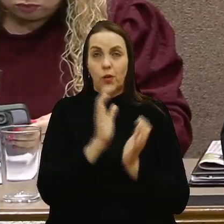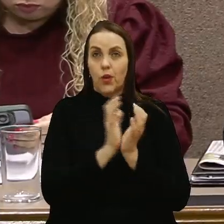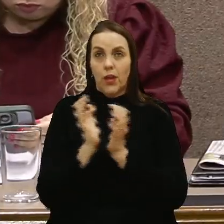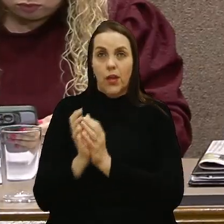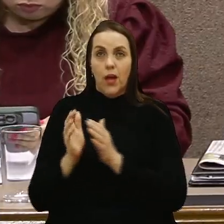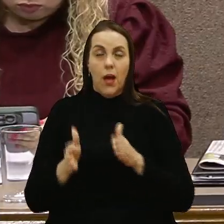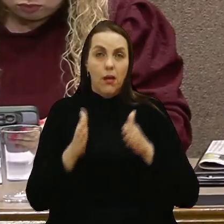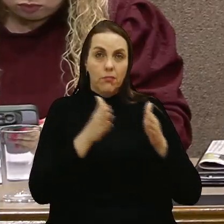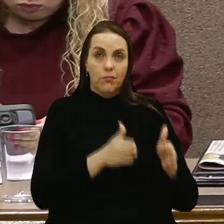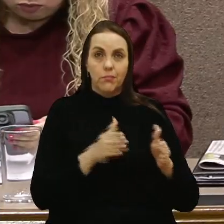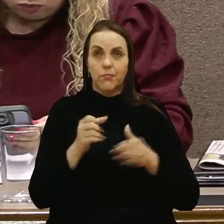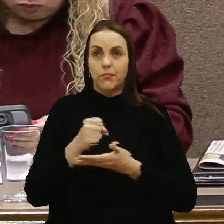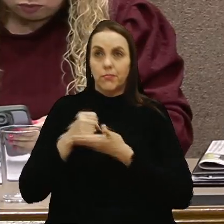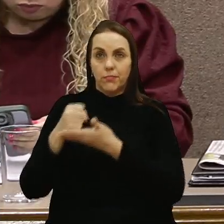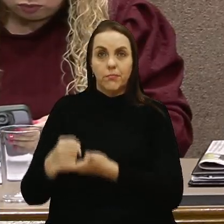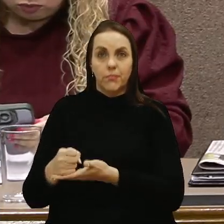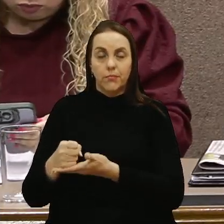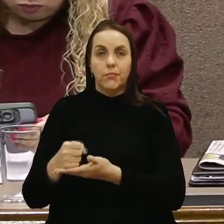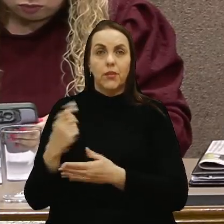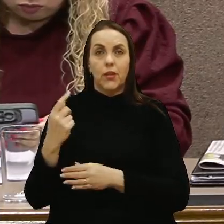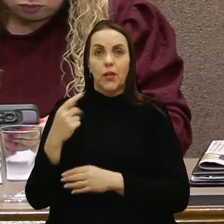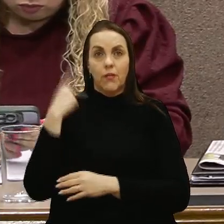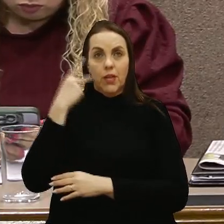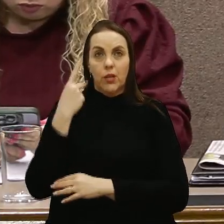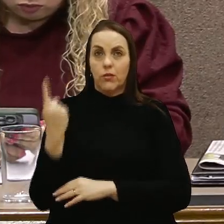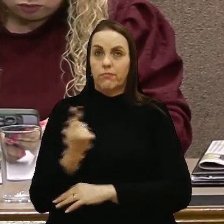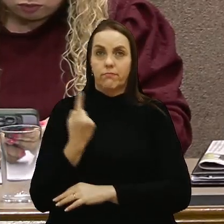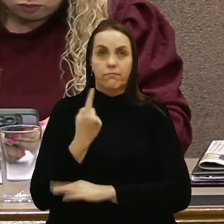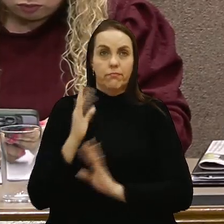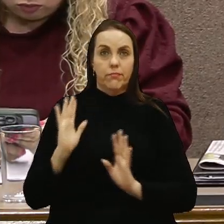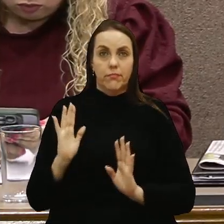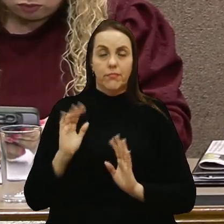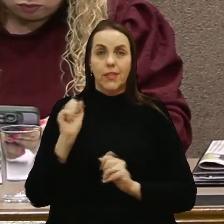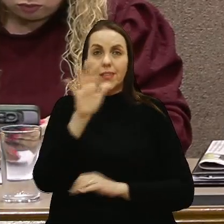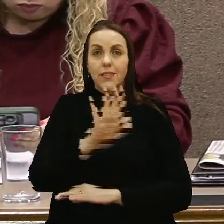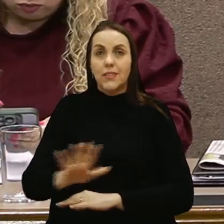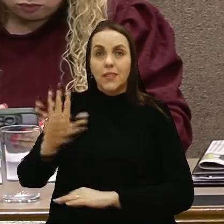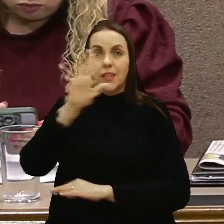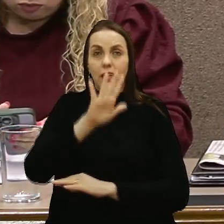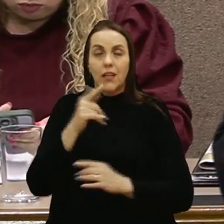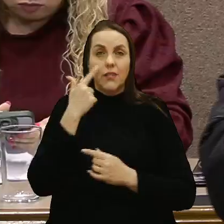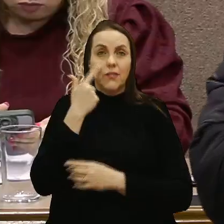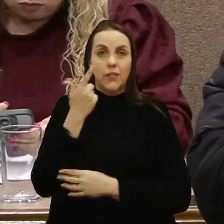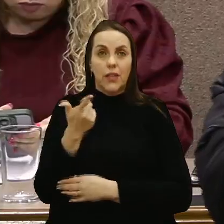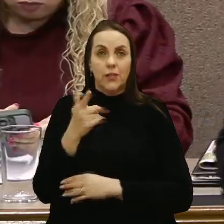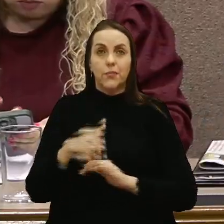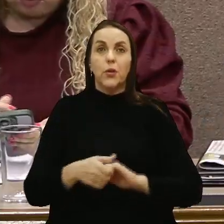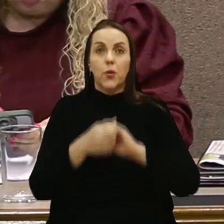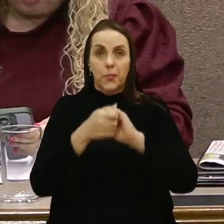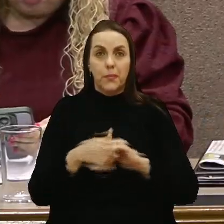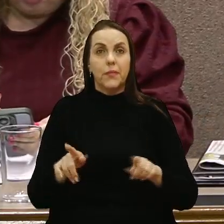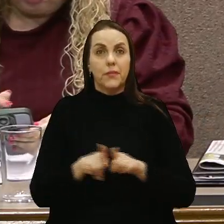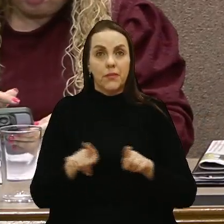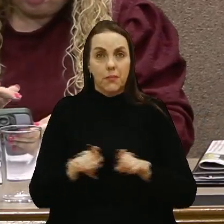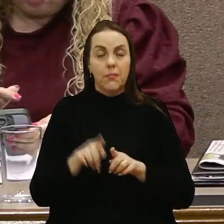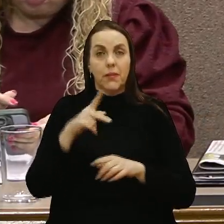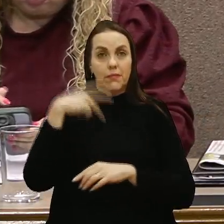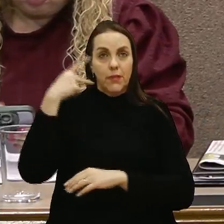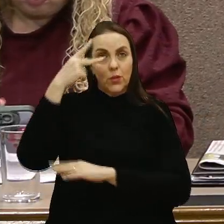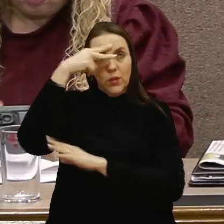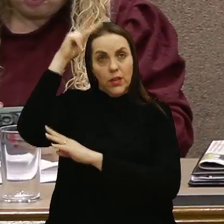ou também os vereadores independentes, que é justamente o cenário que nós estamos vendo. Meus cumprimentos, inclusive, vereador Edson, pela sua